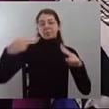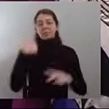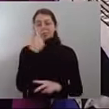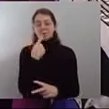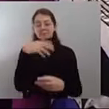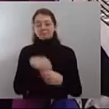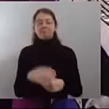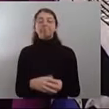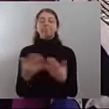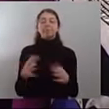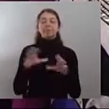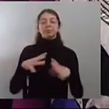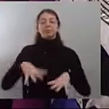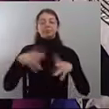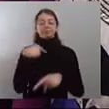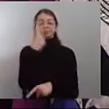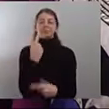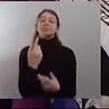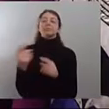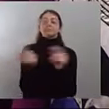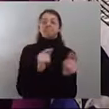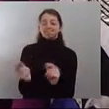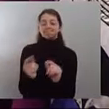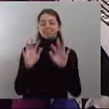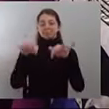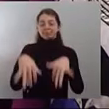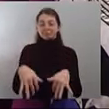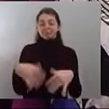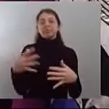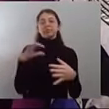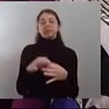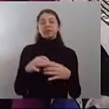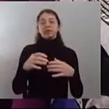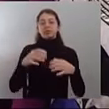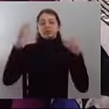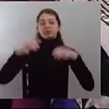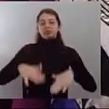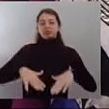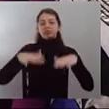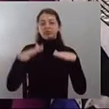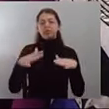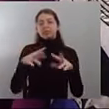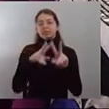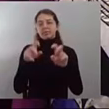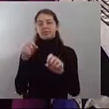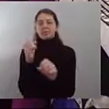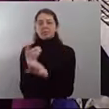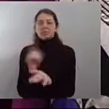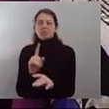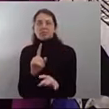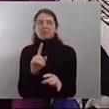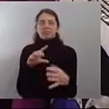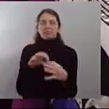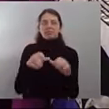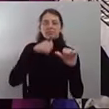Político Evoluir Oeiras encerrar este debate, que é sobre inundações e não sobre outros temas, para relembrar, caso alguém tenha ficado confuso com a última intervenção, debate esse